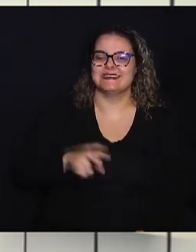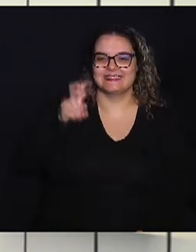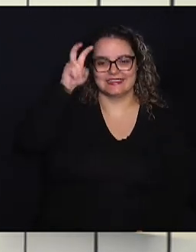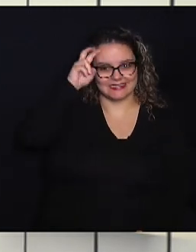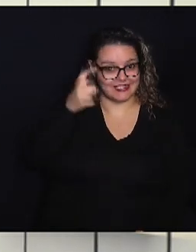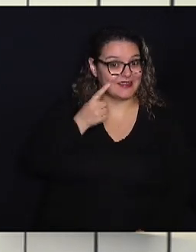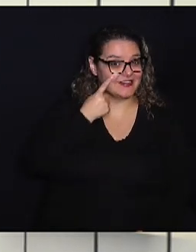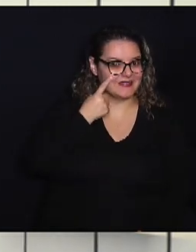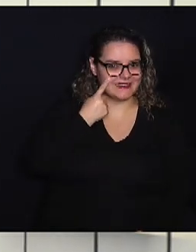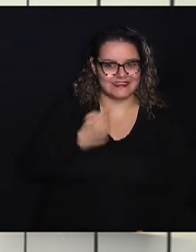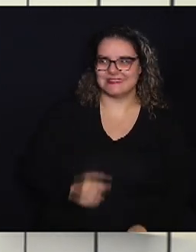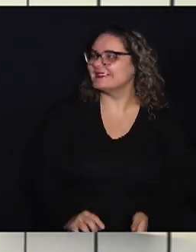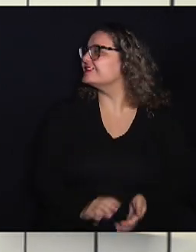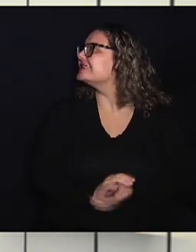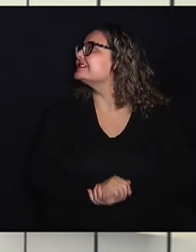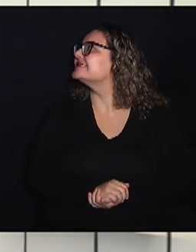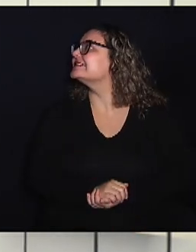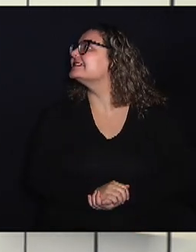quinta-feira. Confere só.